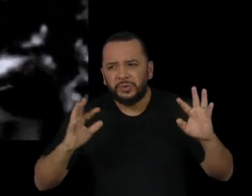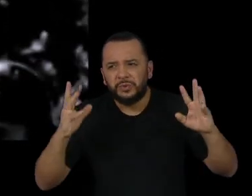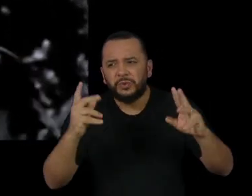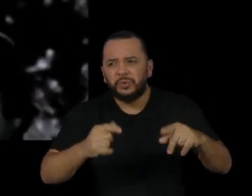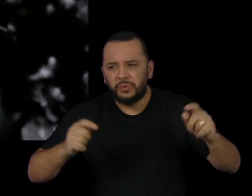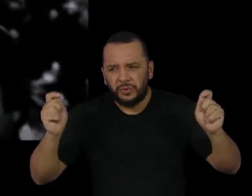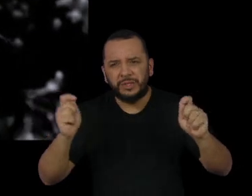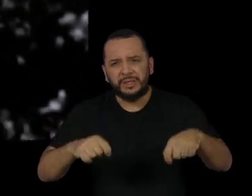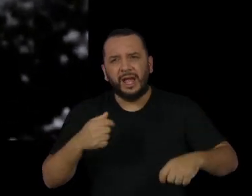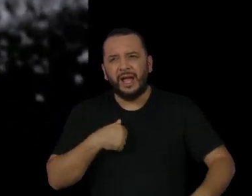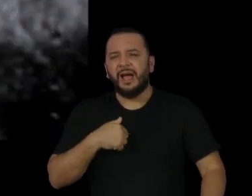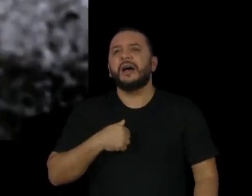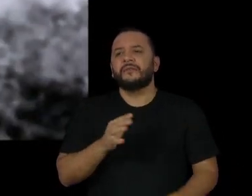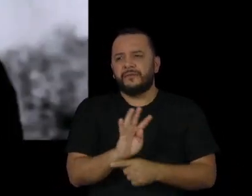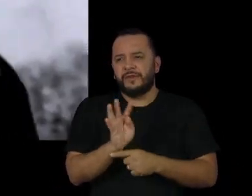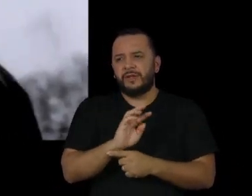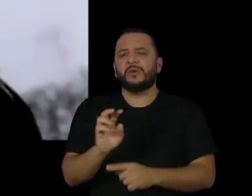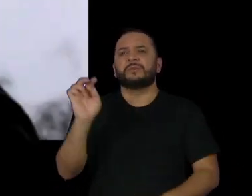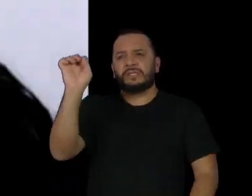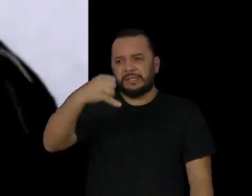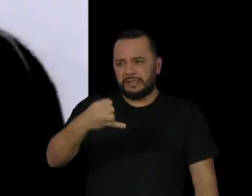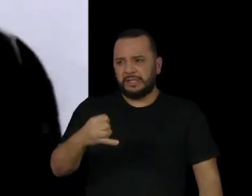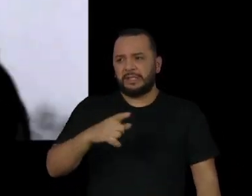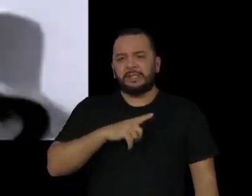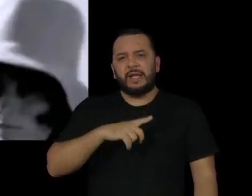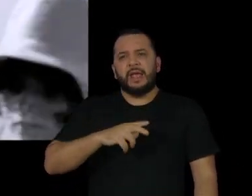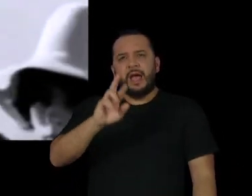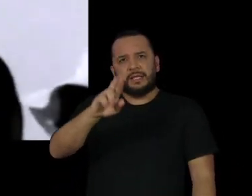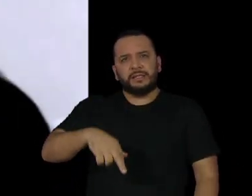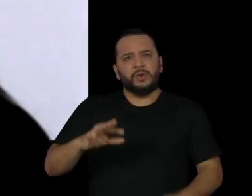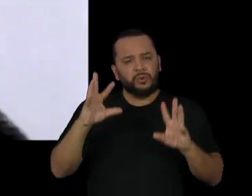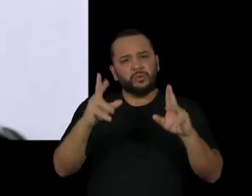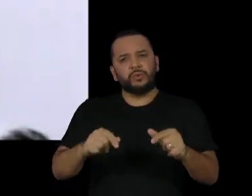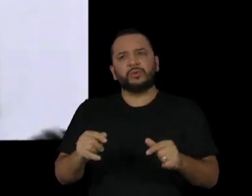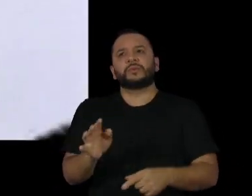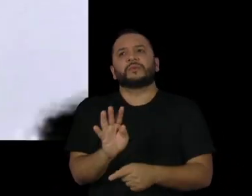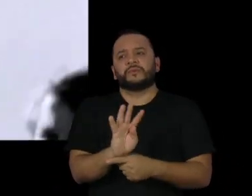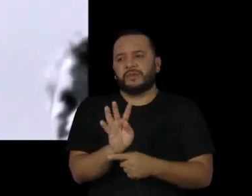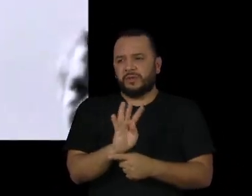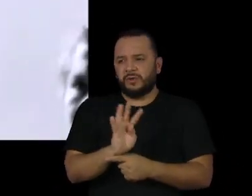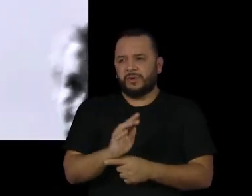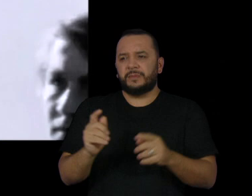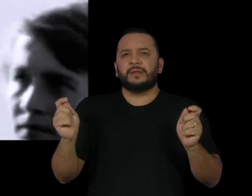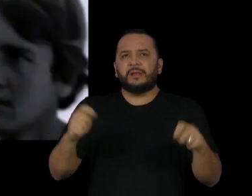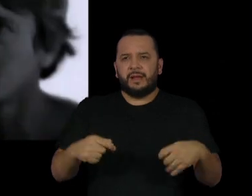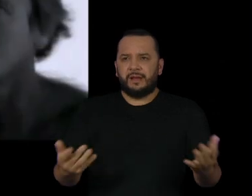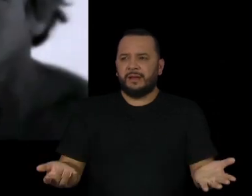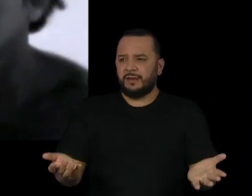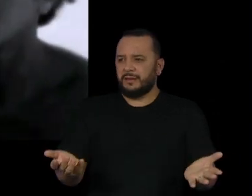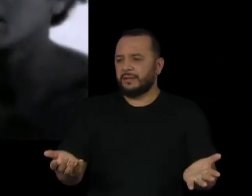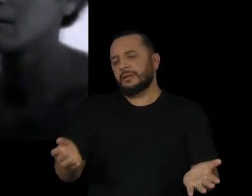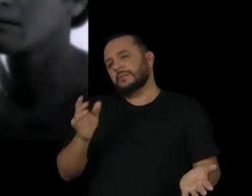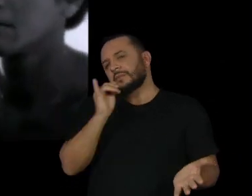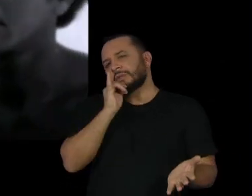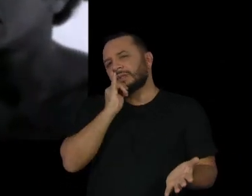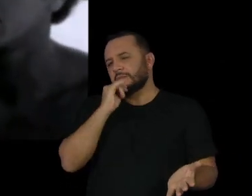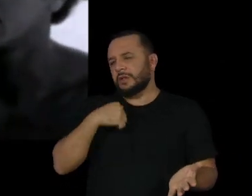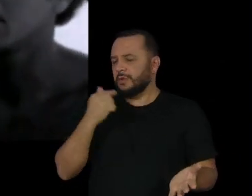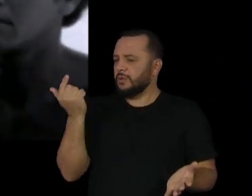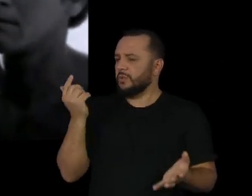ao longo da minha vida, que realmente ele tem toda a razão. Tudo dá filme. Mas naquele momento ele não estava afim de trabalhar em cima